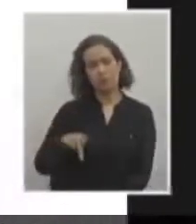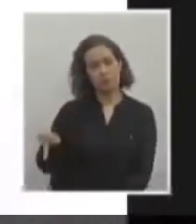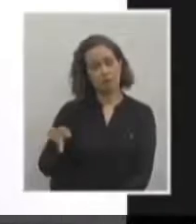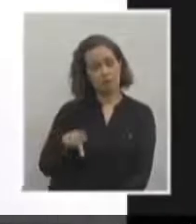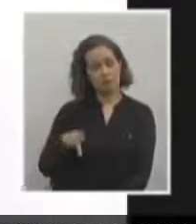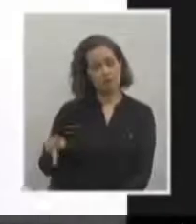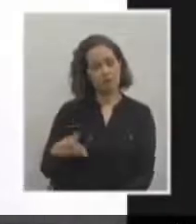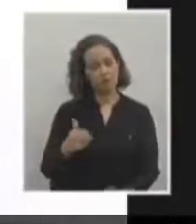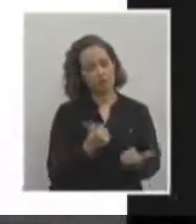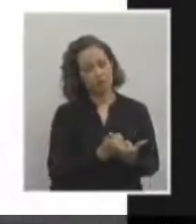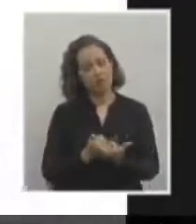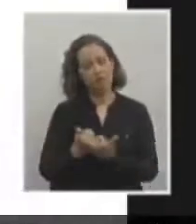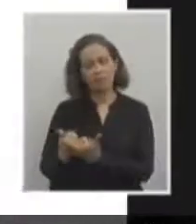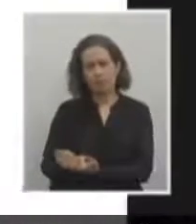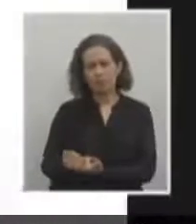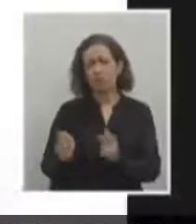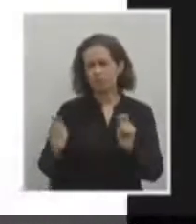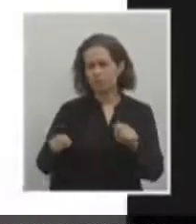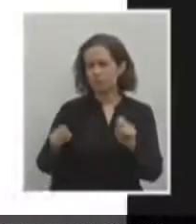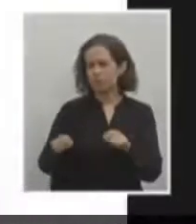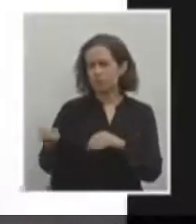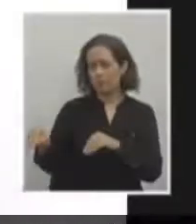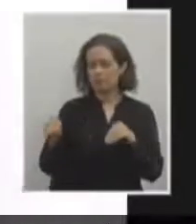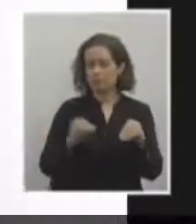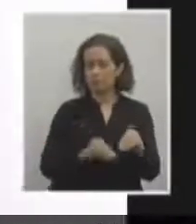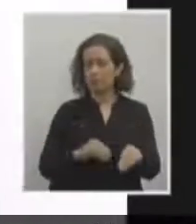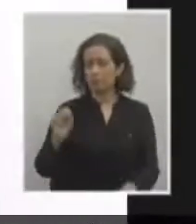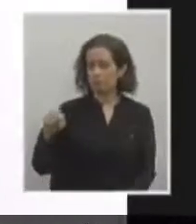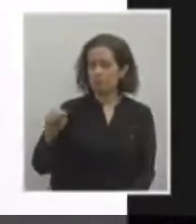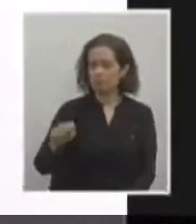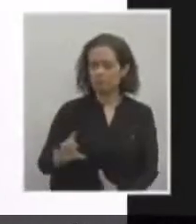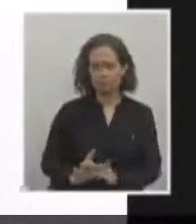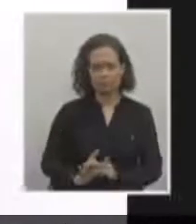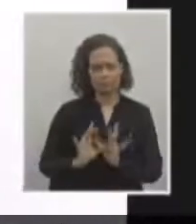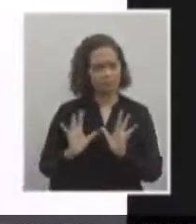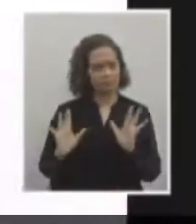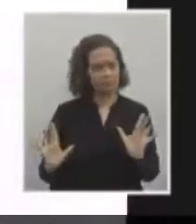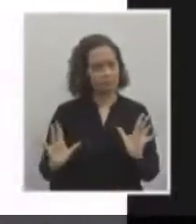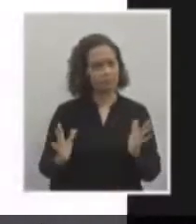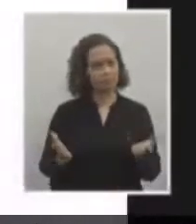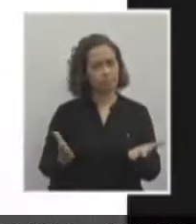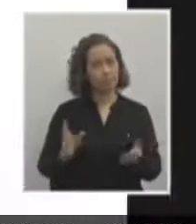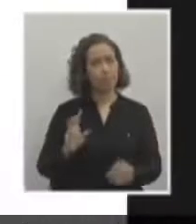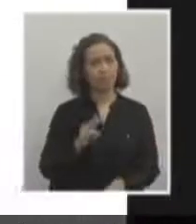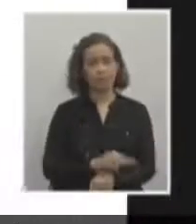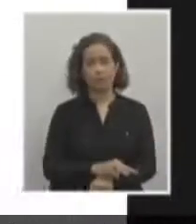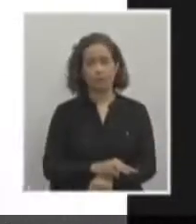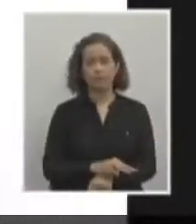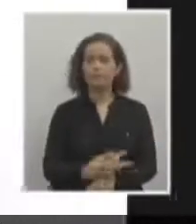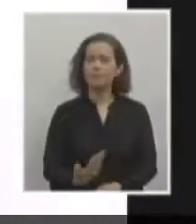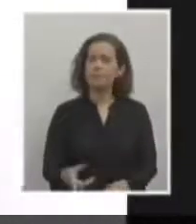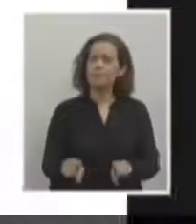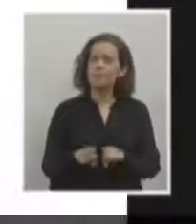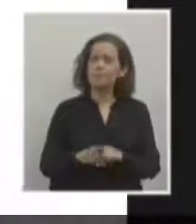professor de apoio, sem problema algum. Está aberto a ele fazer, concorrer a essa vaga. A gente sabe que o pessoal